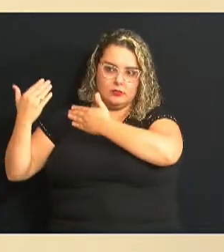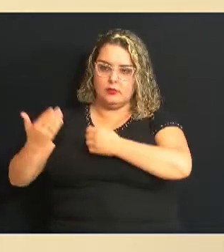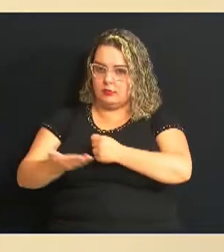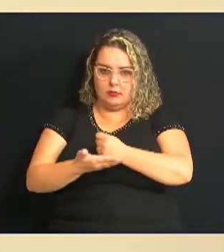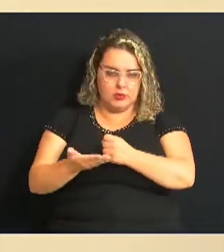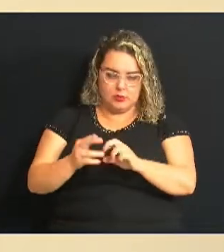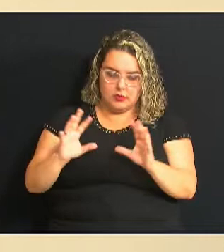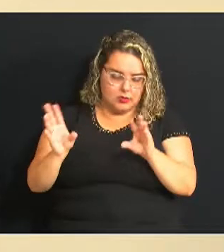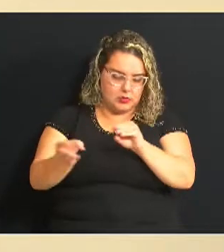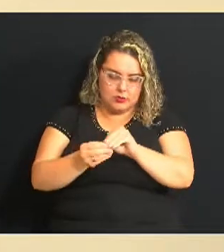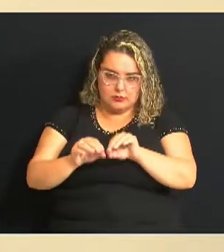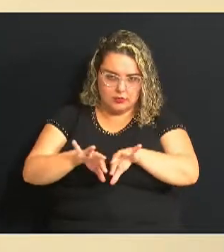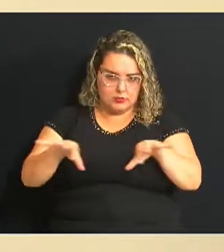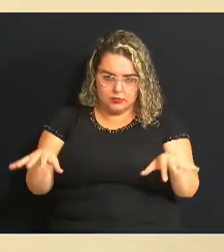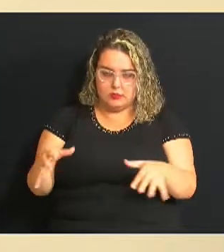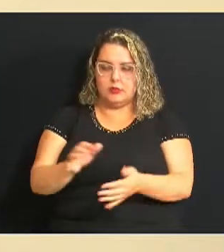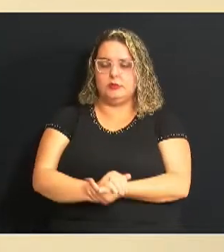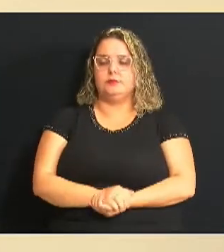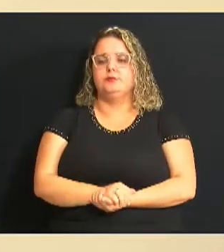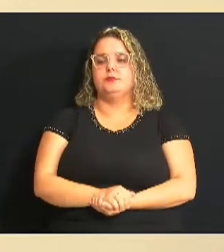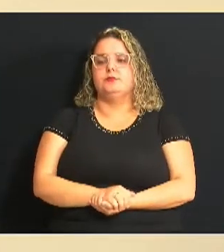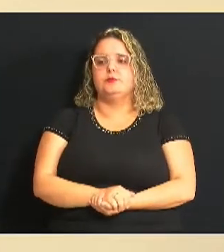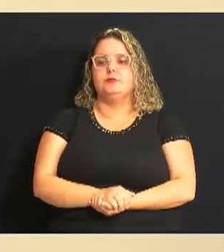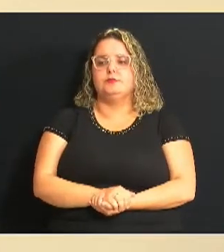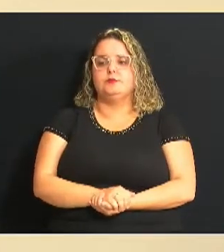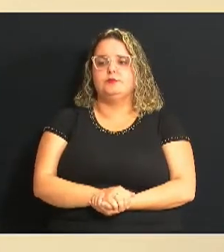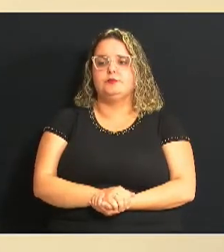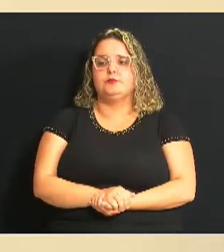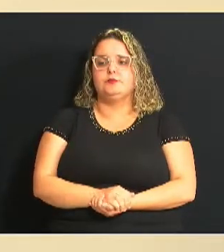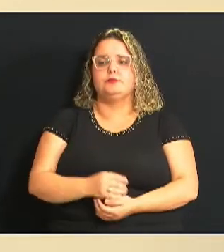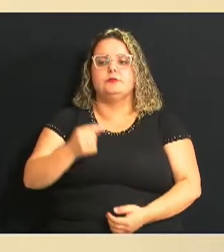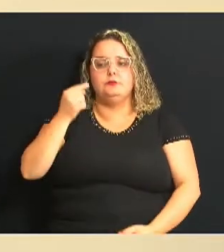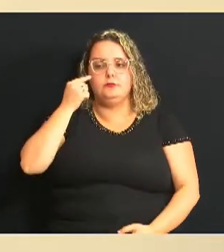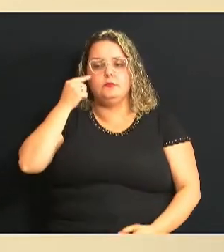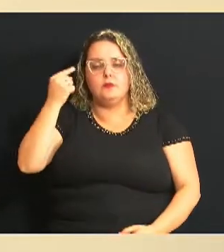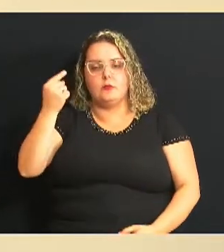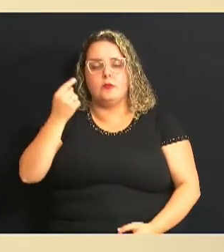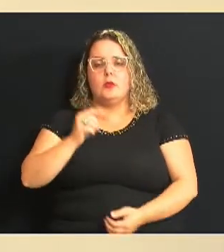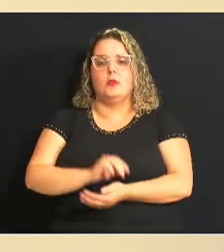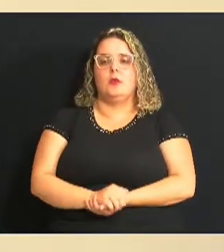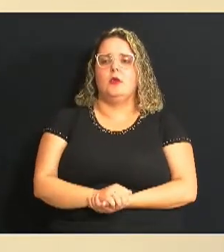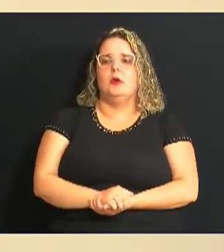isso. Na perspectiva